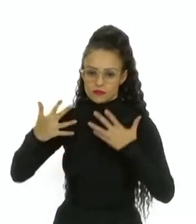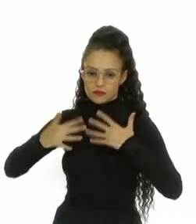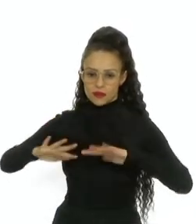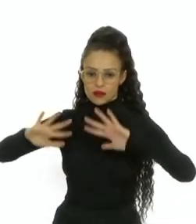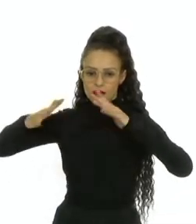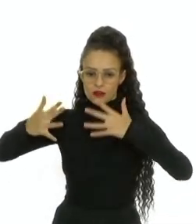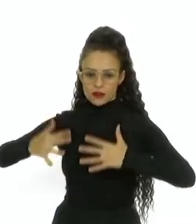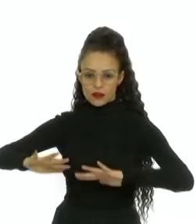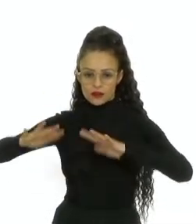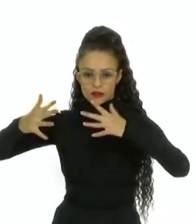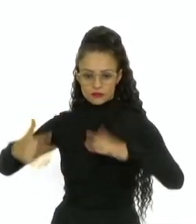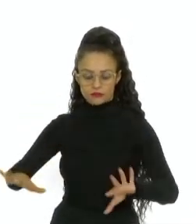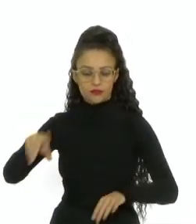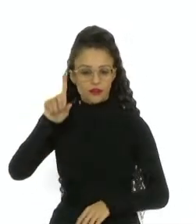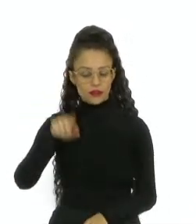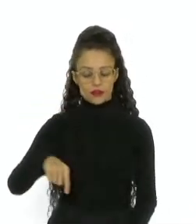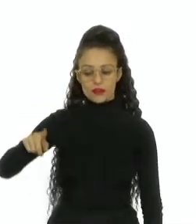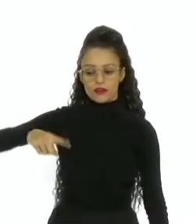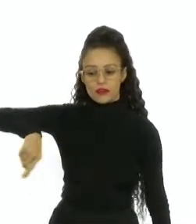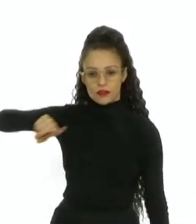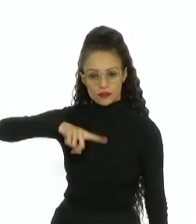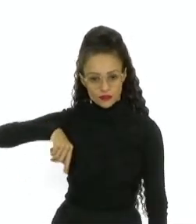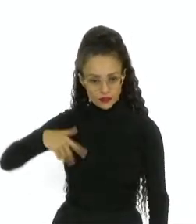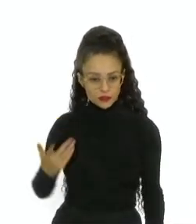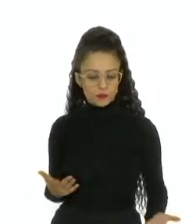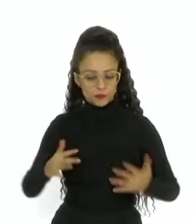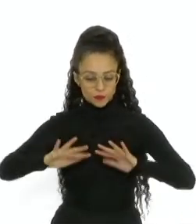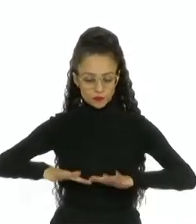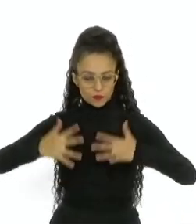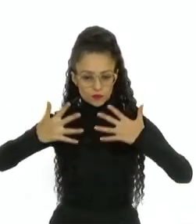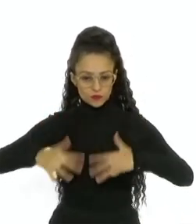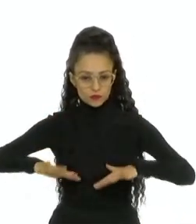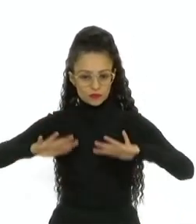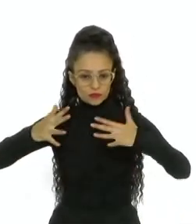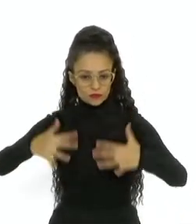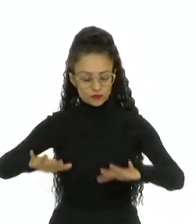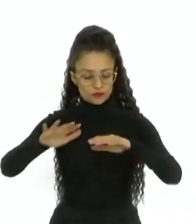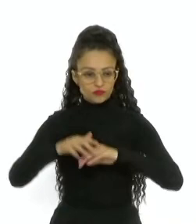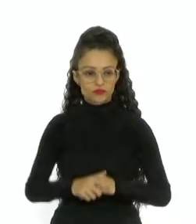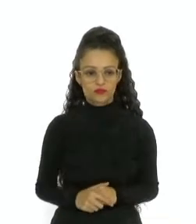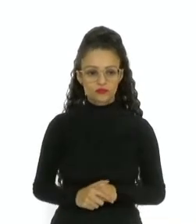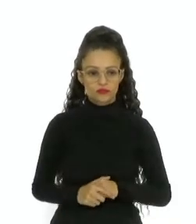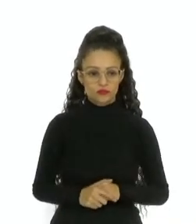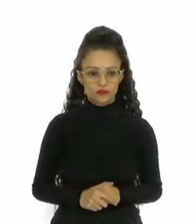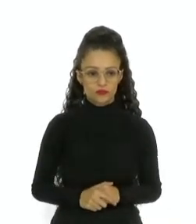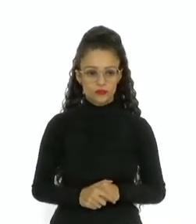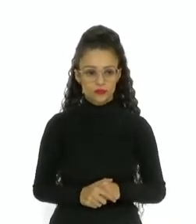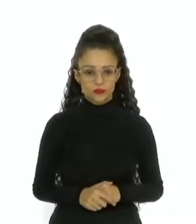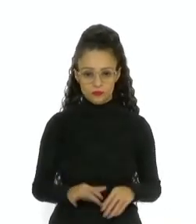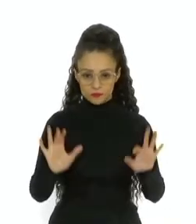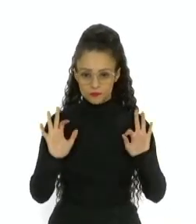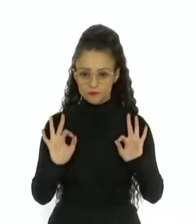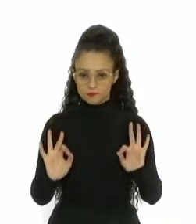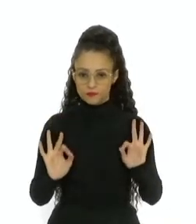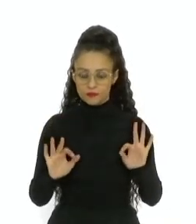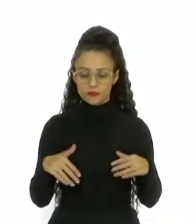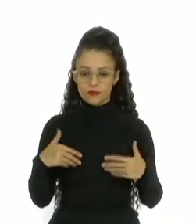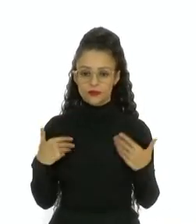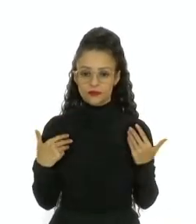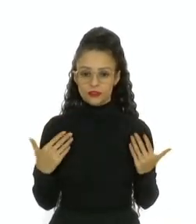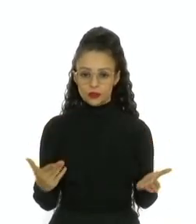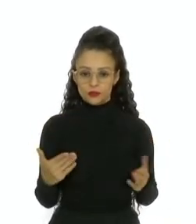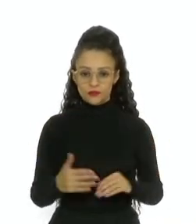mar, certo? Então, como se fosse elas, as ondas do mar vinham quebrar no pátio do colégio, certo?